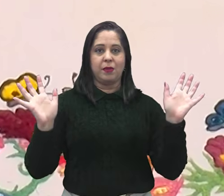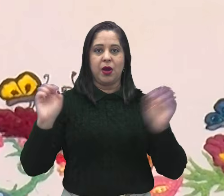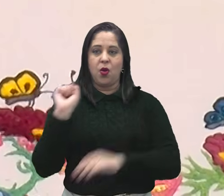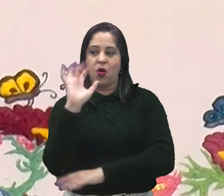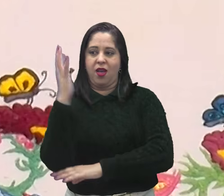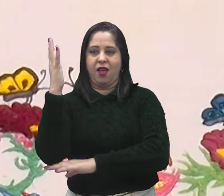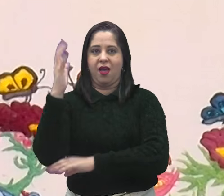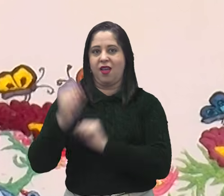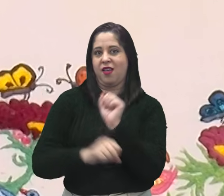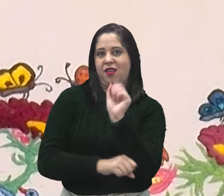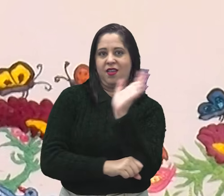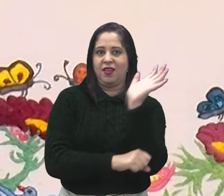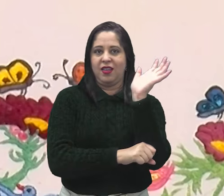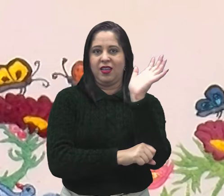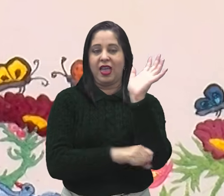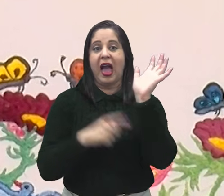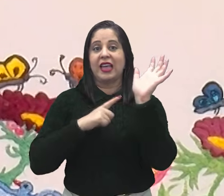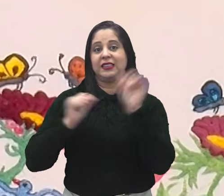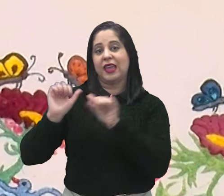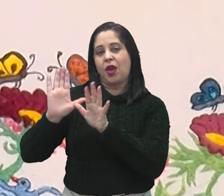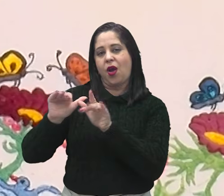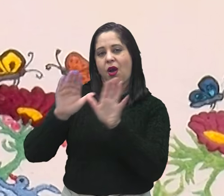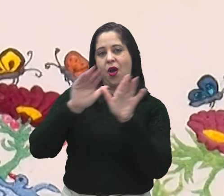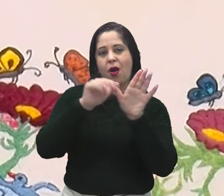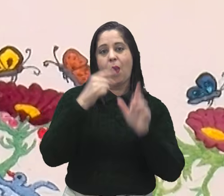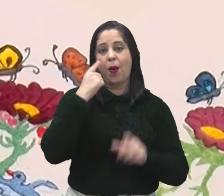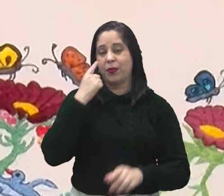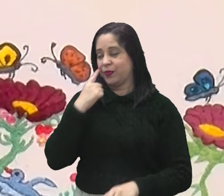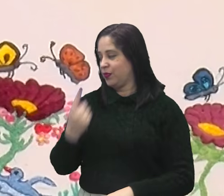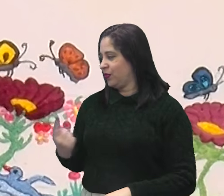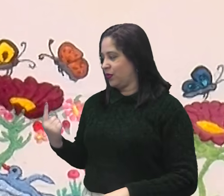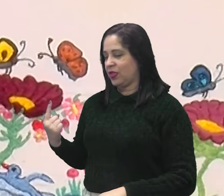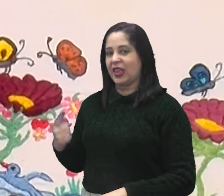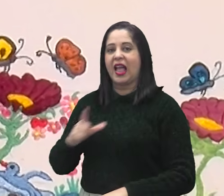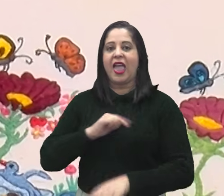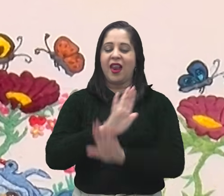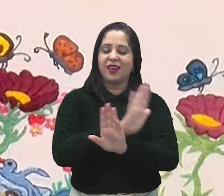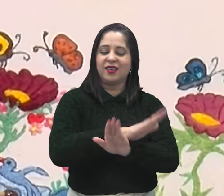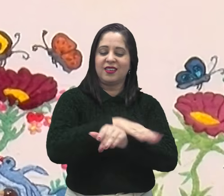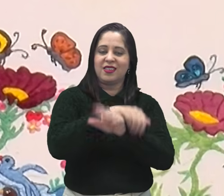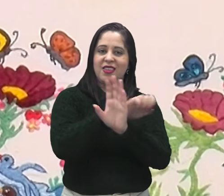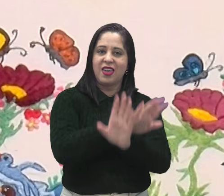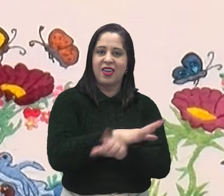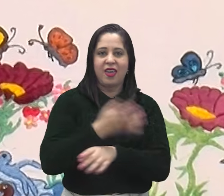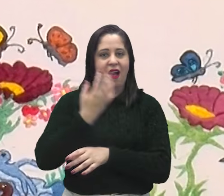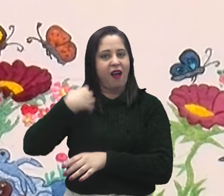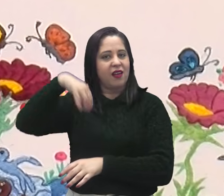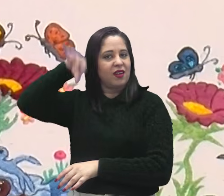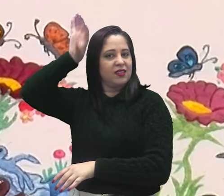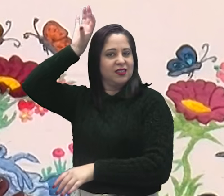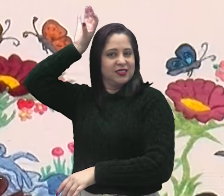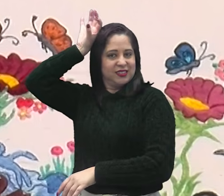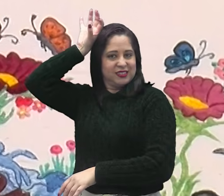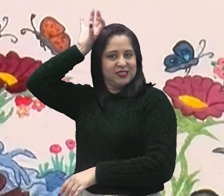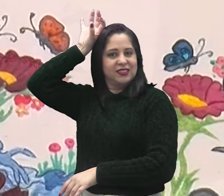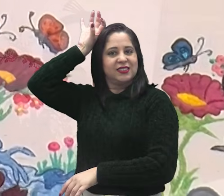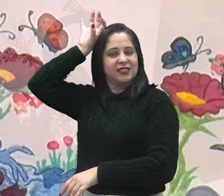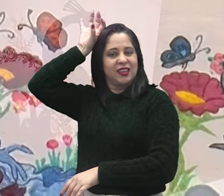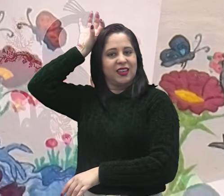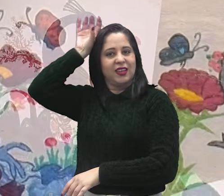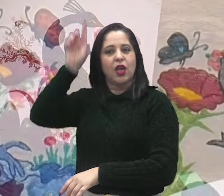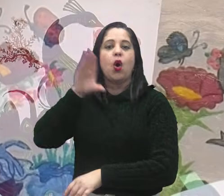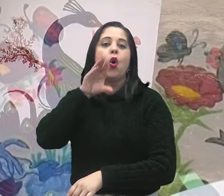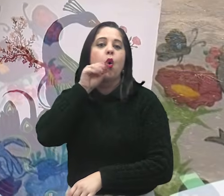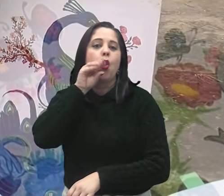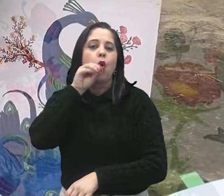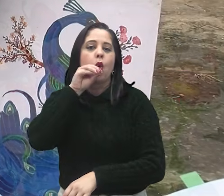aqui é Iara, a guardiã das águas. O cabelo dela forma o rio, onde ficam os pássaros aquáticos. E